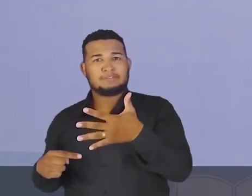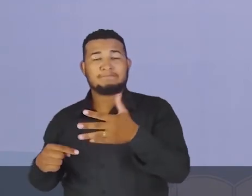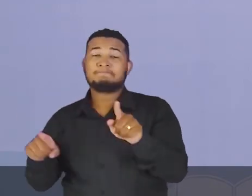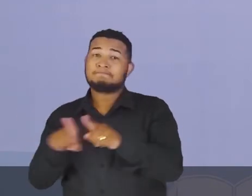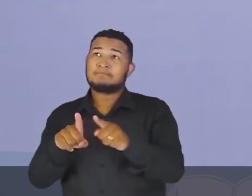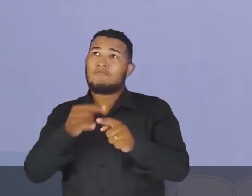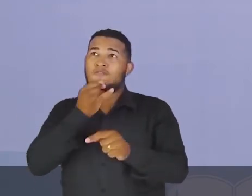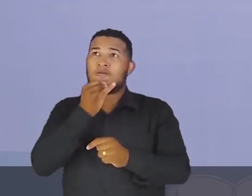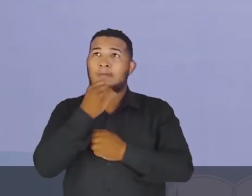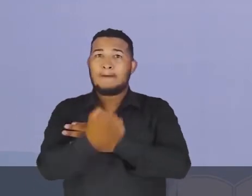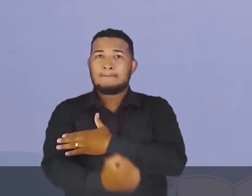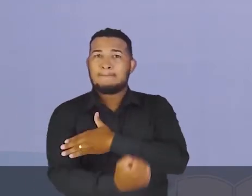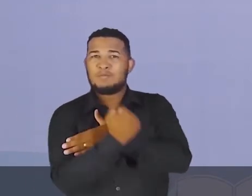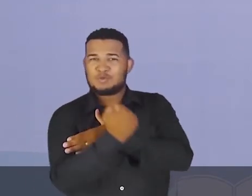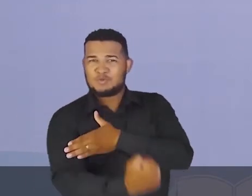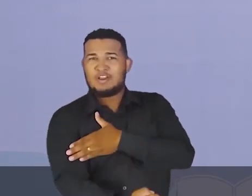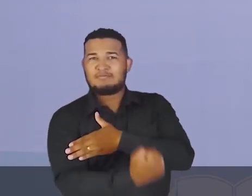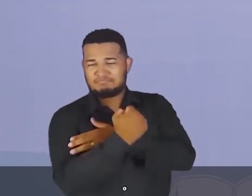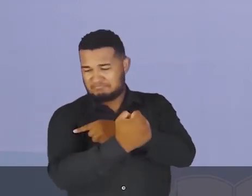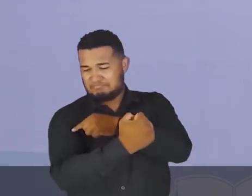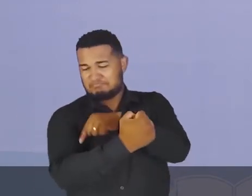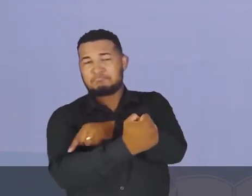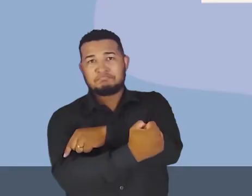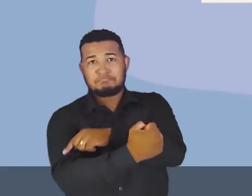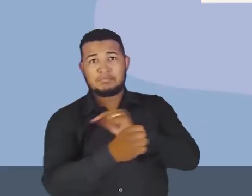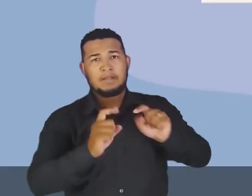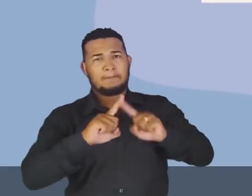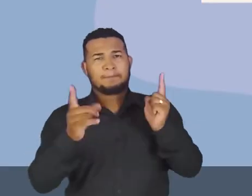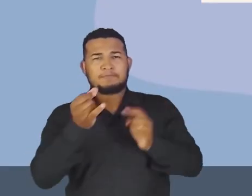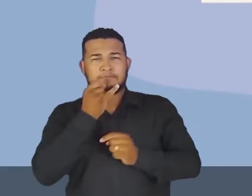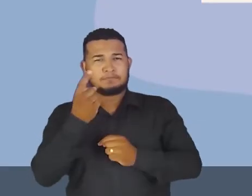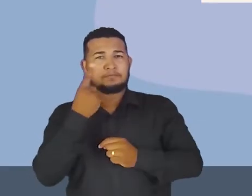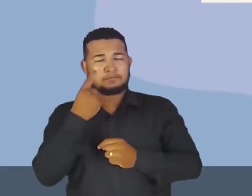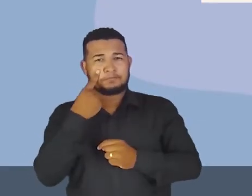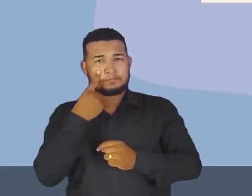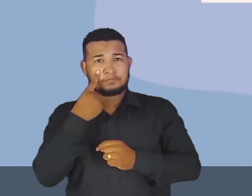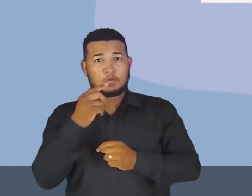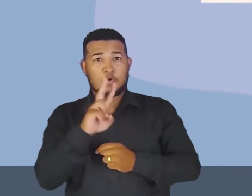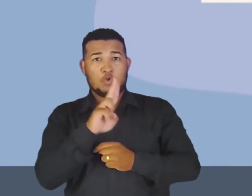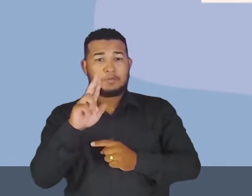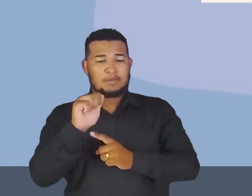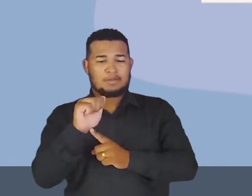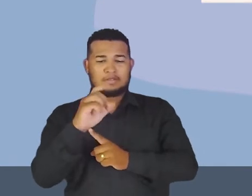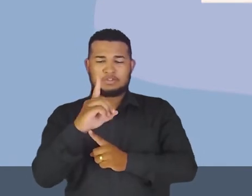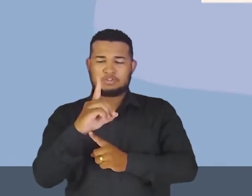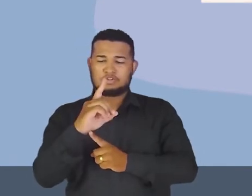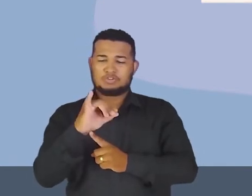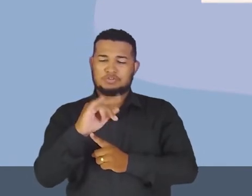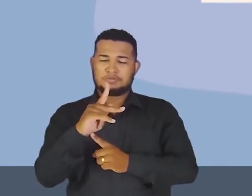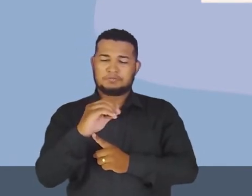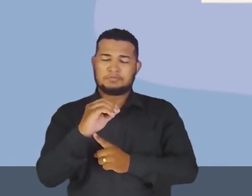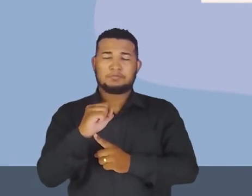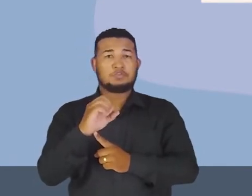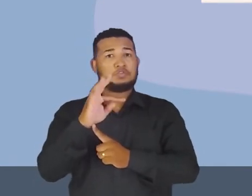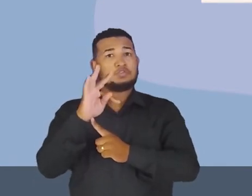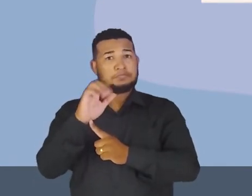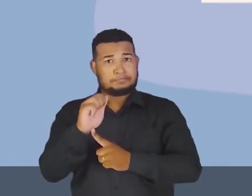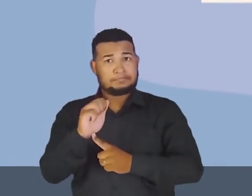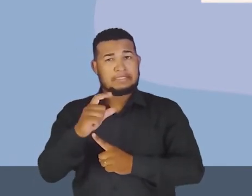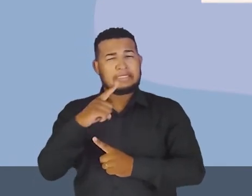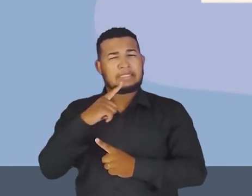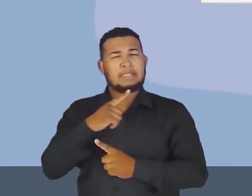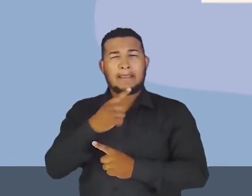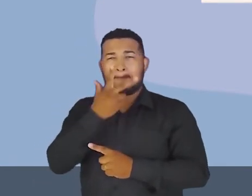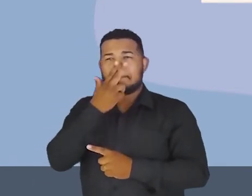exemplo é a célula muscular. Só que observe agora na imagem a célula chamada de adipócito. Ela vai